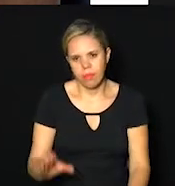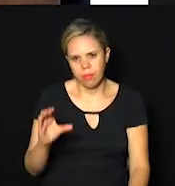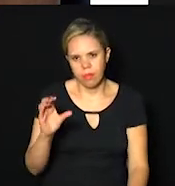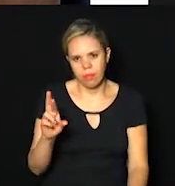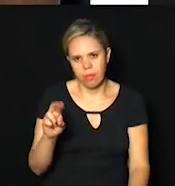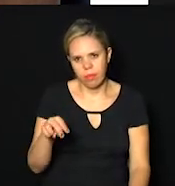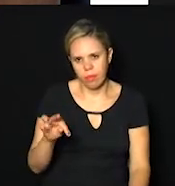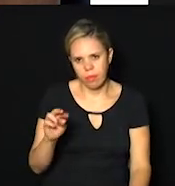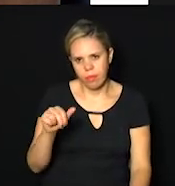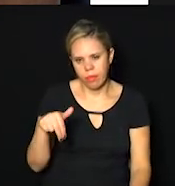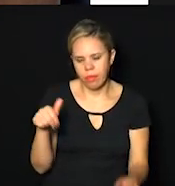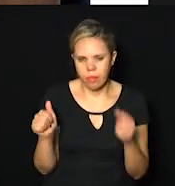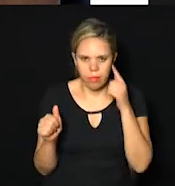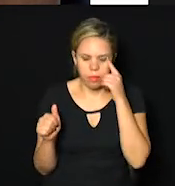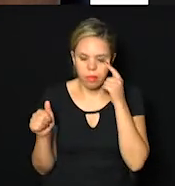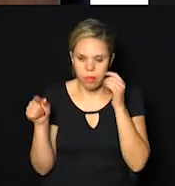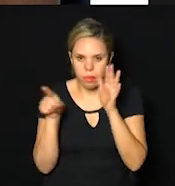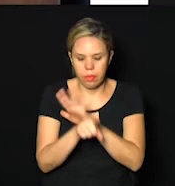aqui.